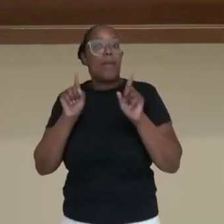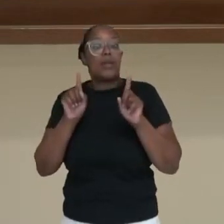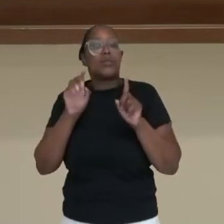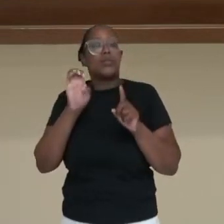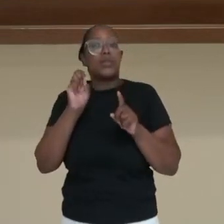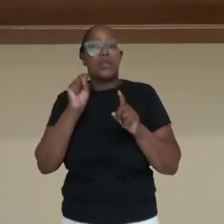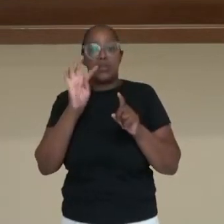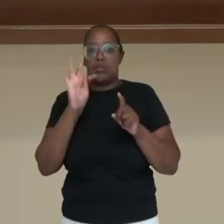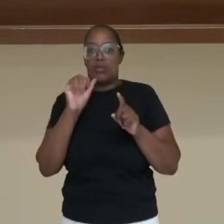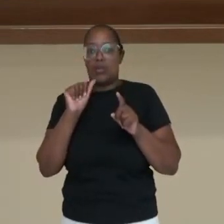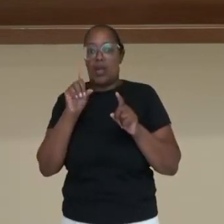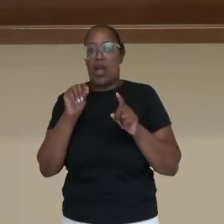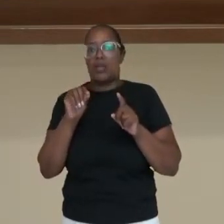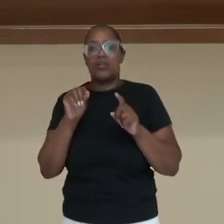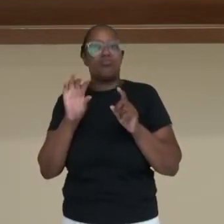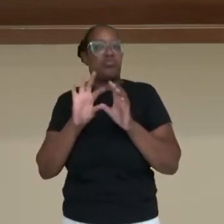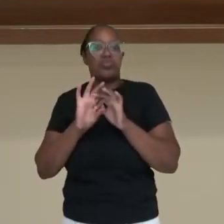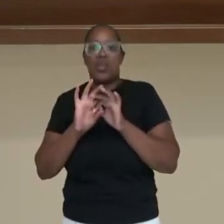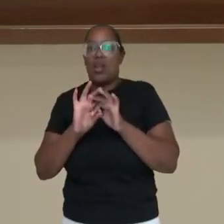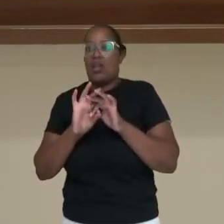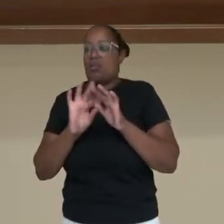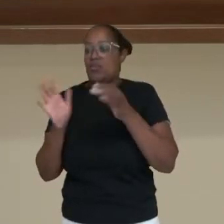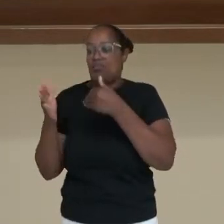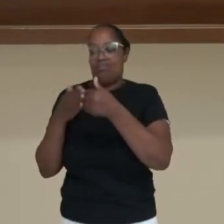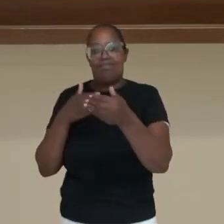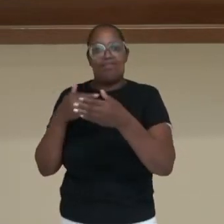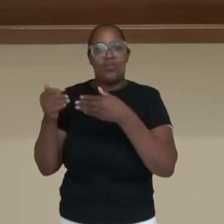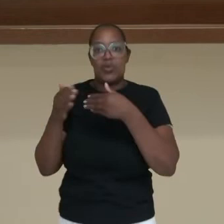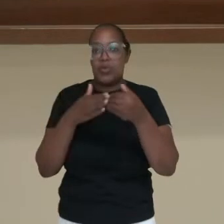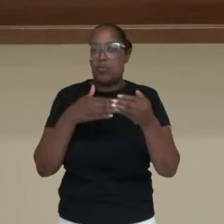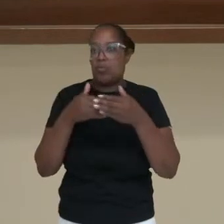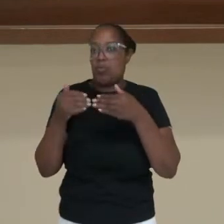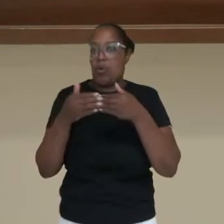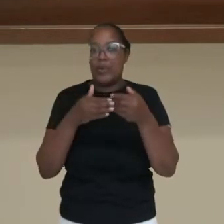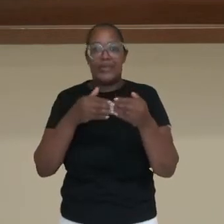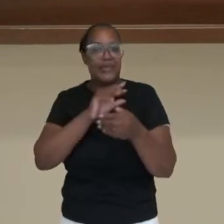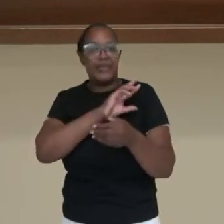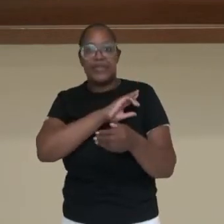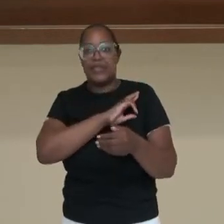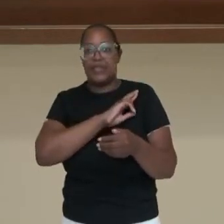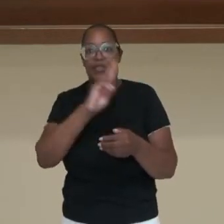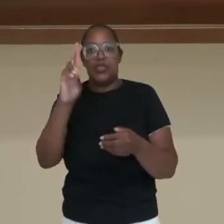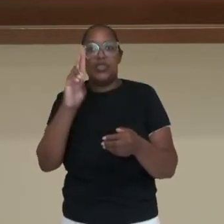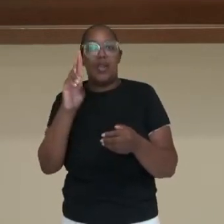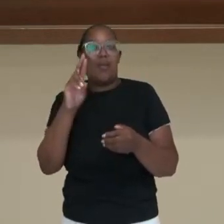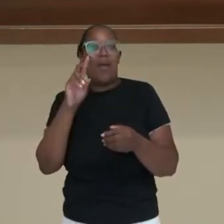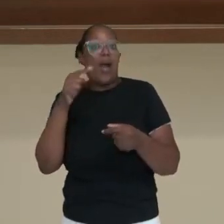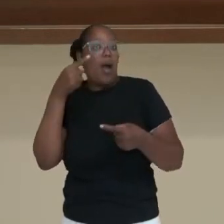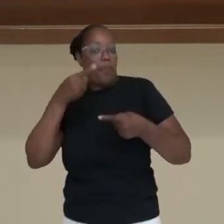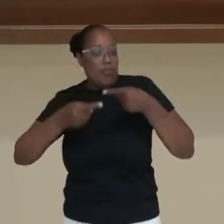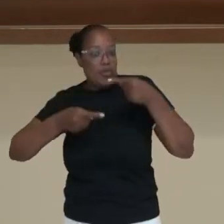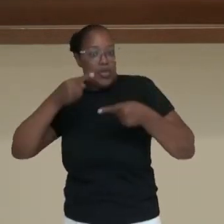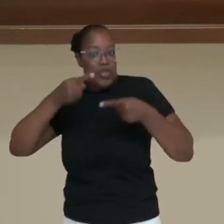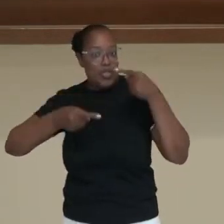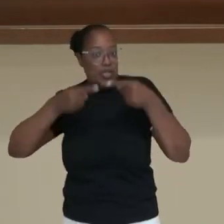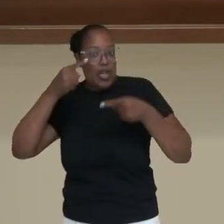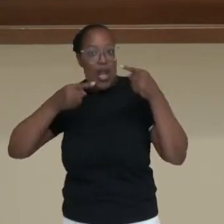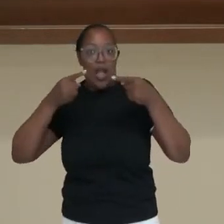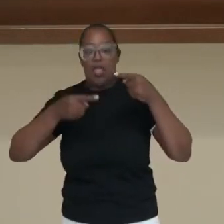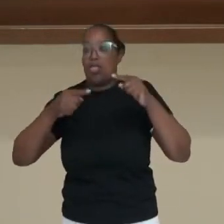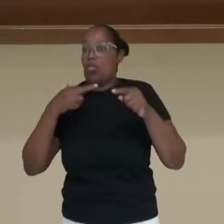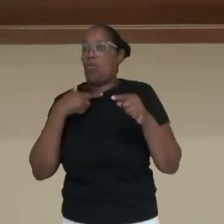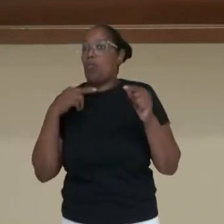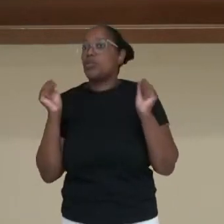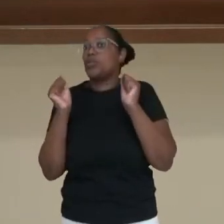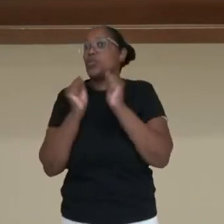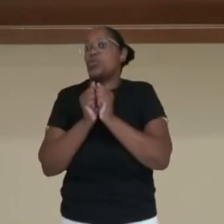é um Estado que independe da religião. As questões políticas não podem ser ligadas às questões religiosas,